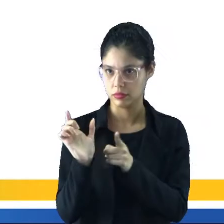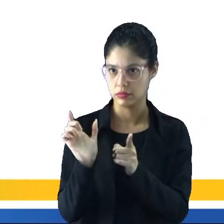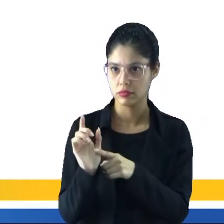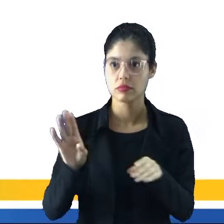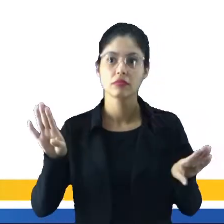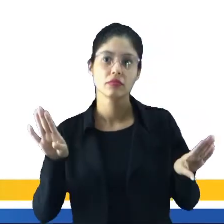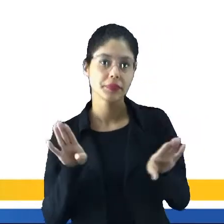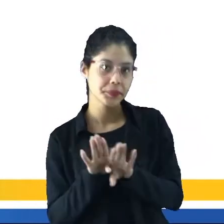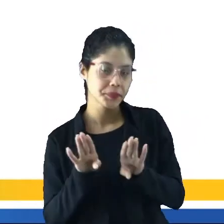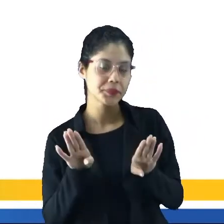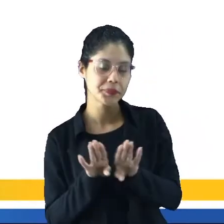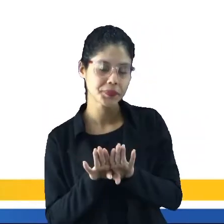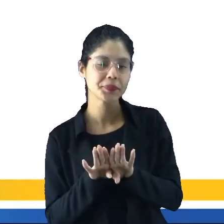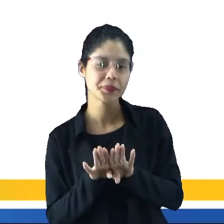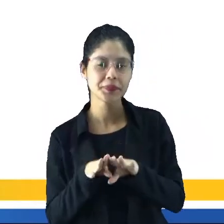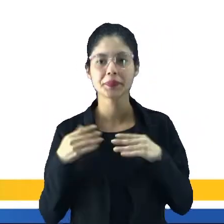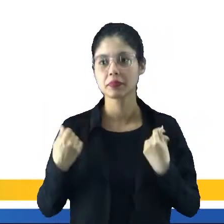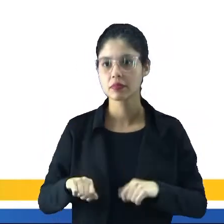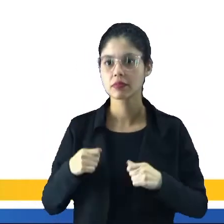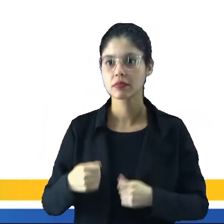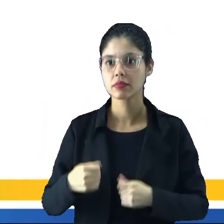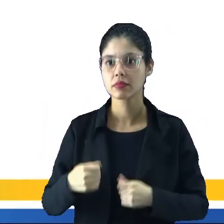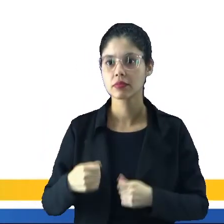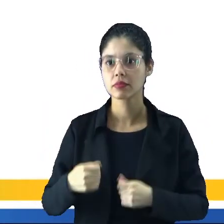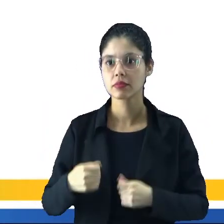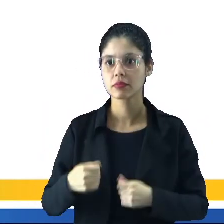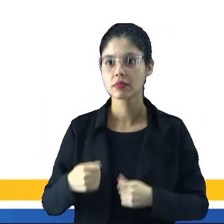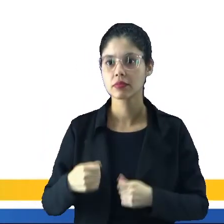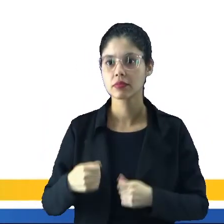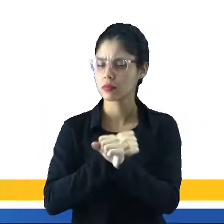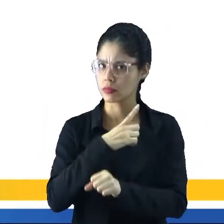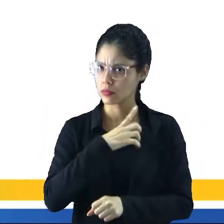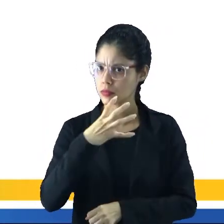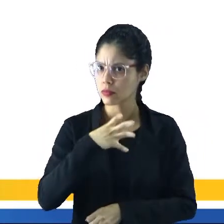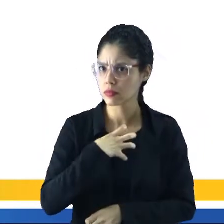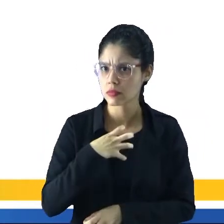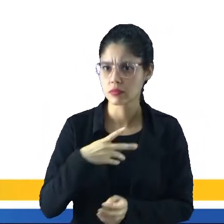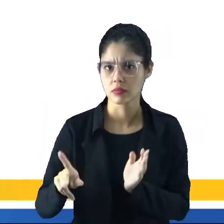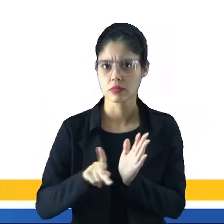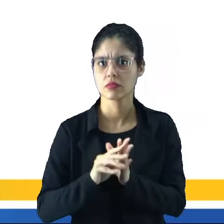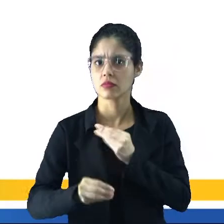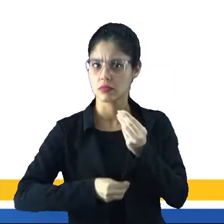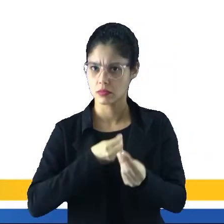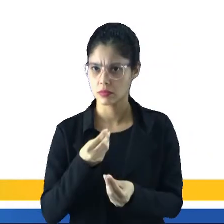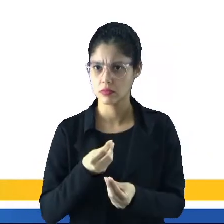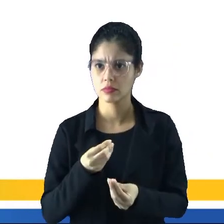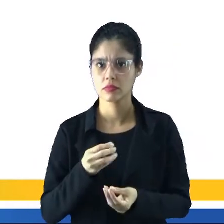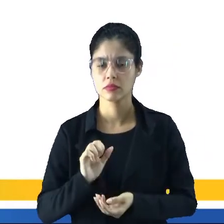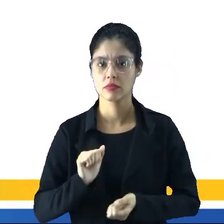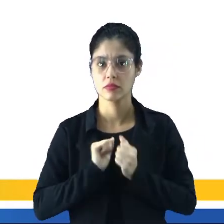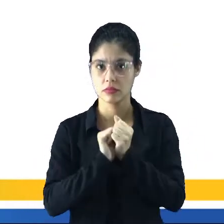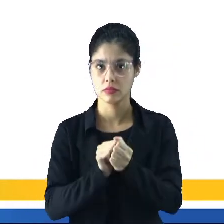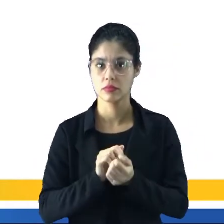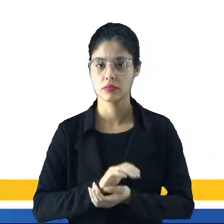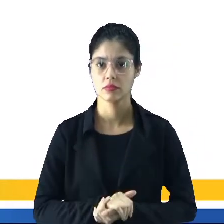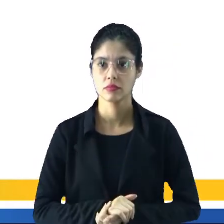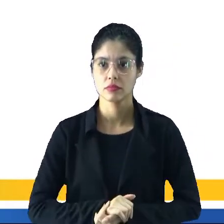significado das palavras. Nós também precisamos construir sentidos com